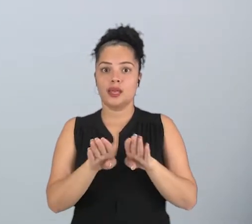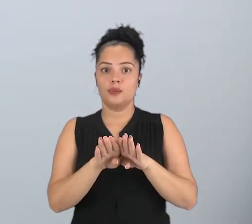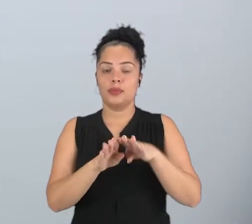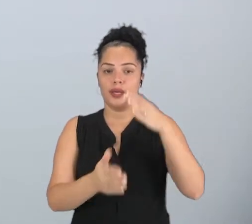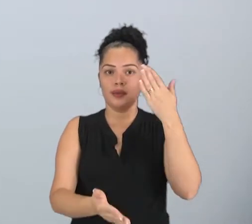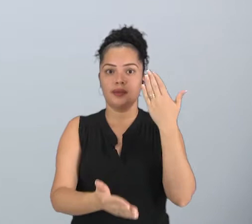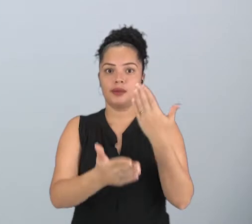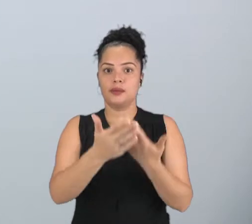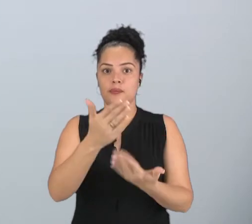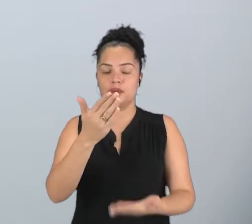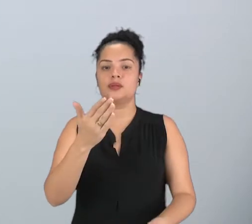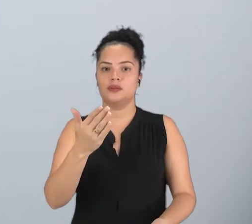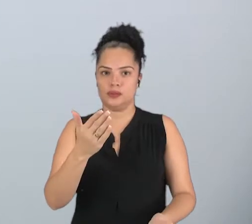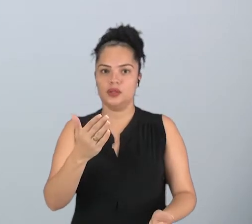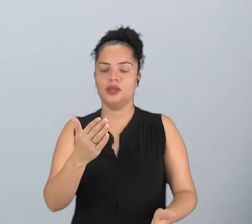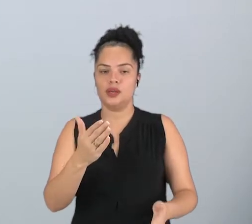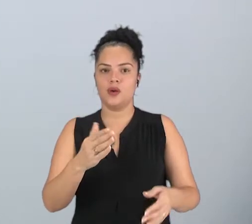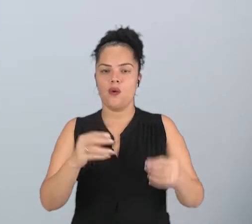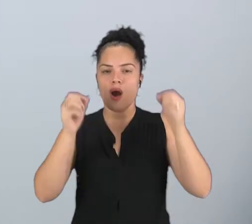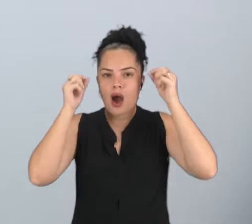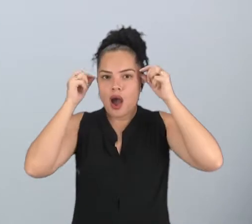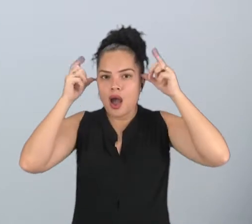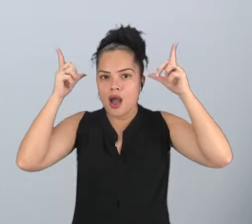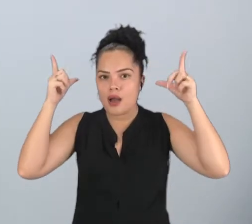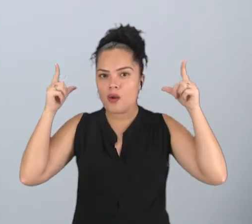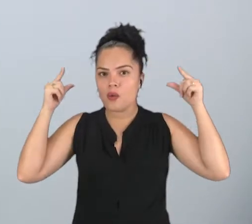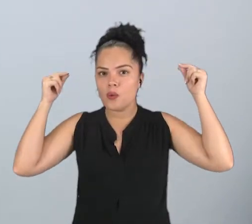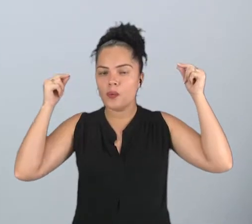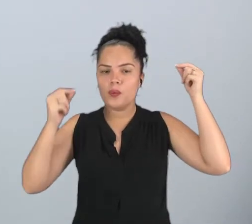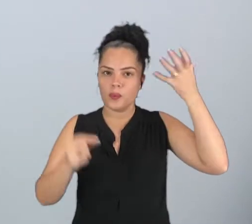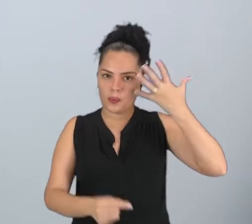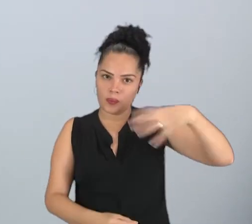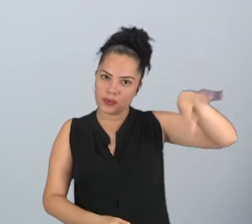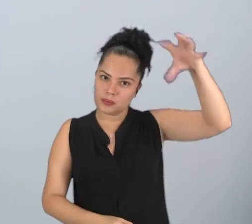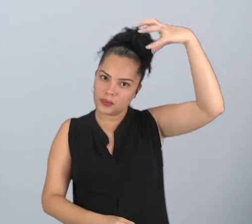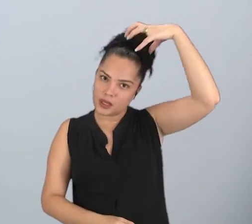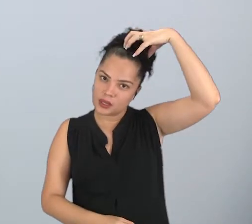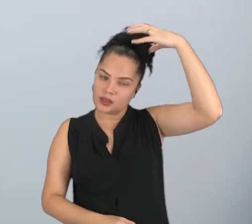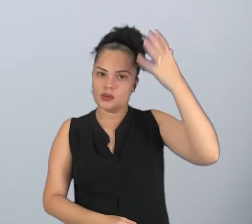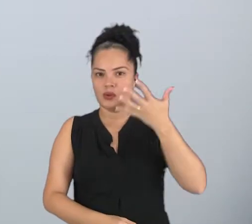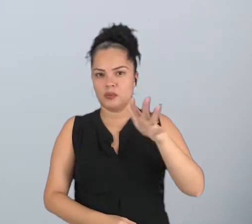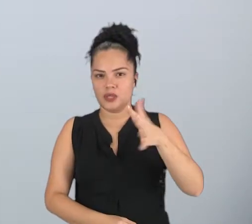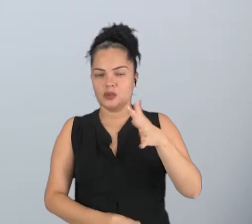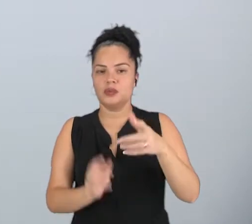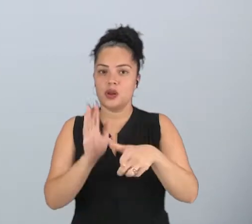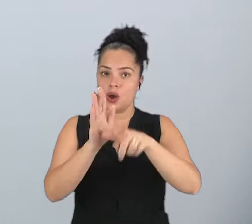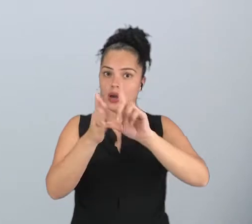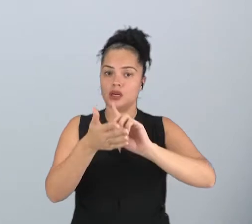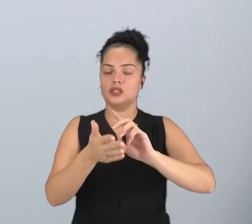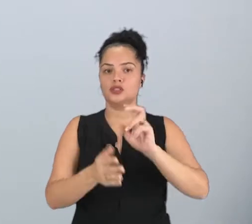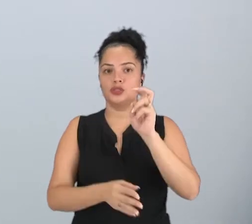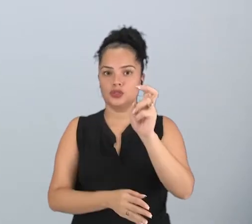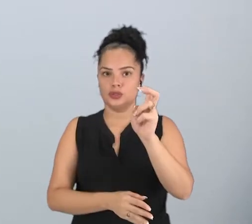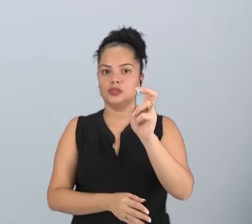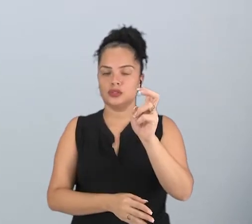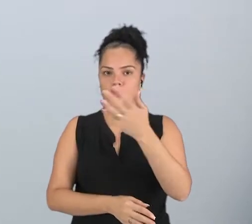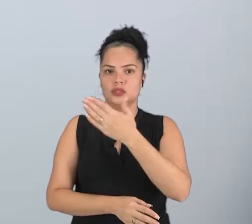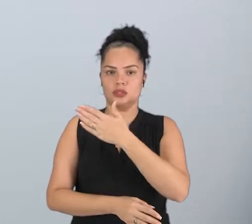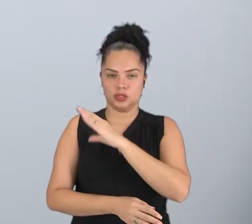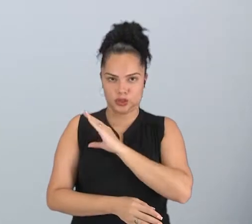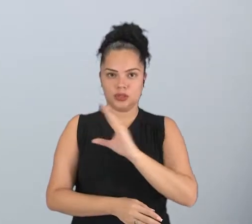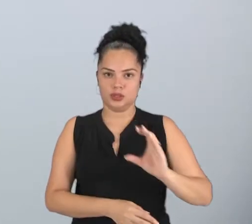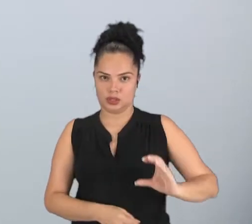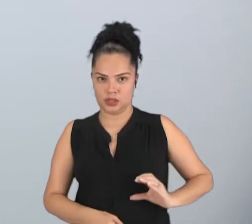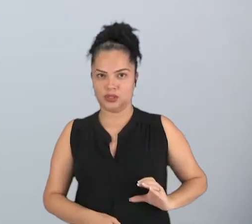Romano, lá no iniciozinho da nossa era, tá? Lá pelo século V depois de Cristo. Então, nós temos a